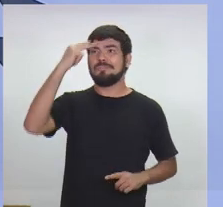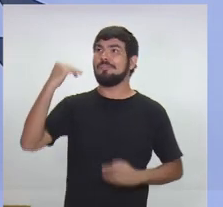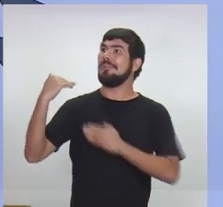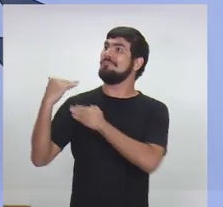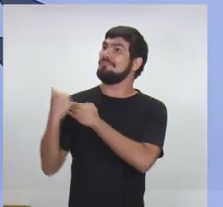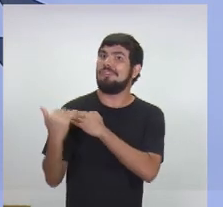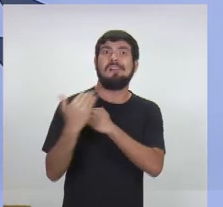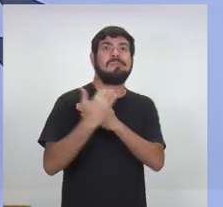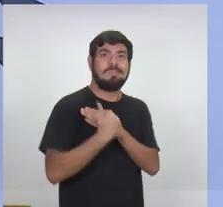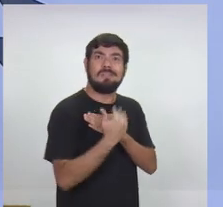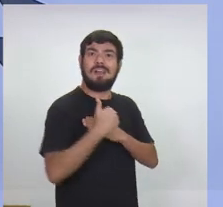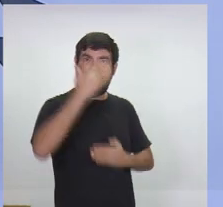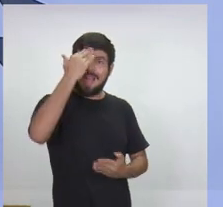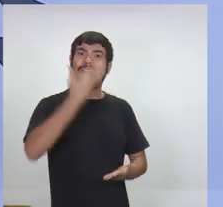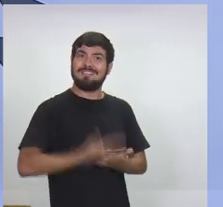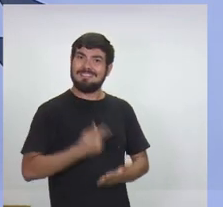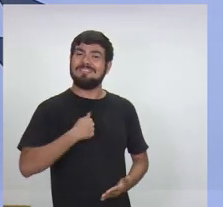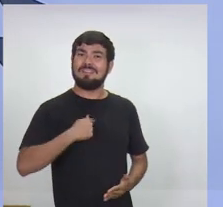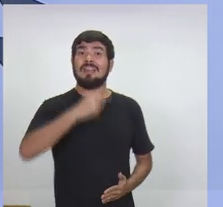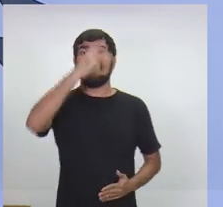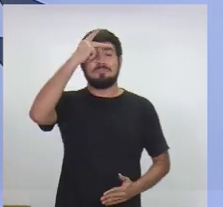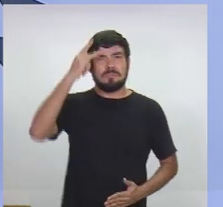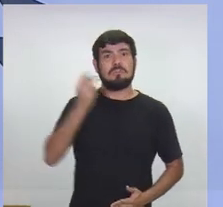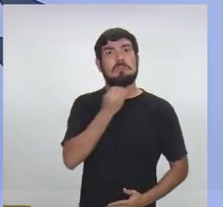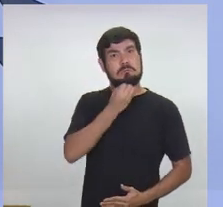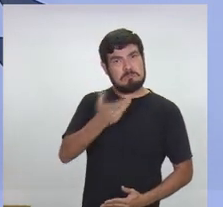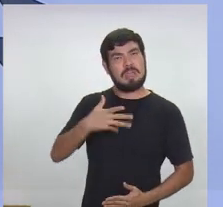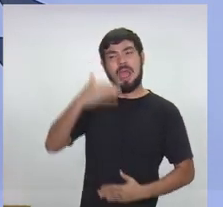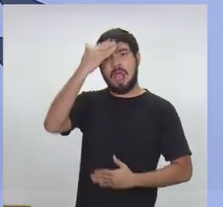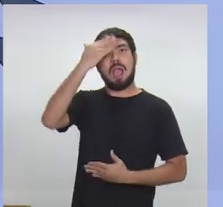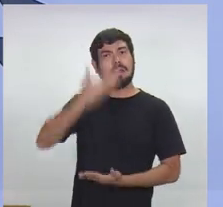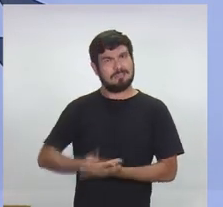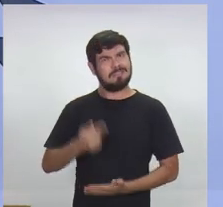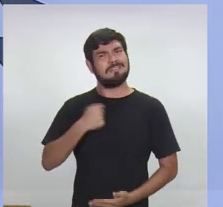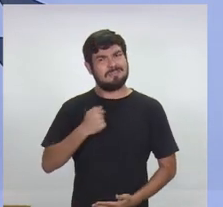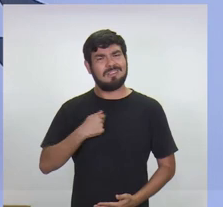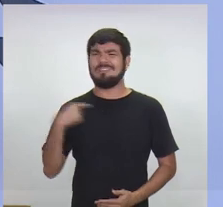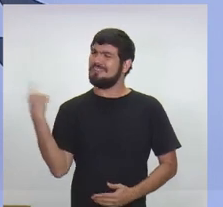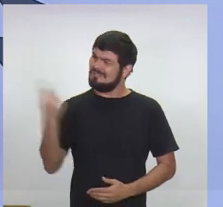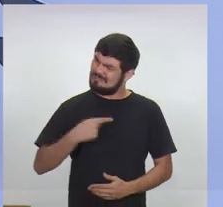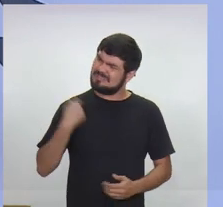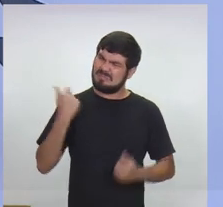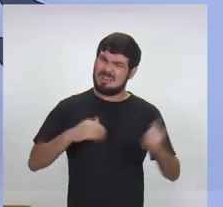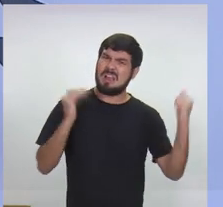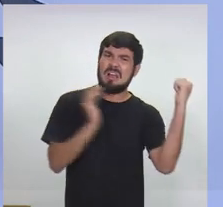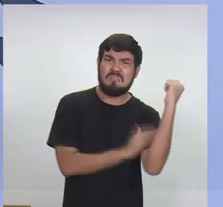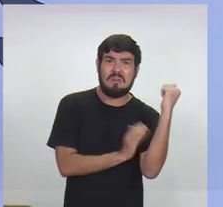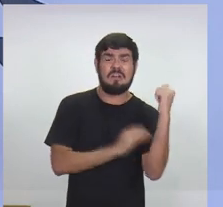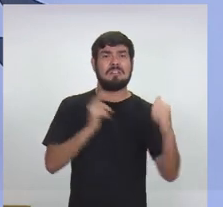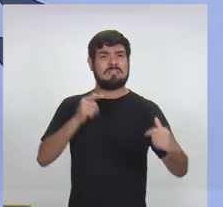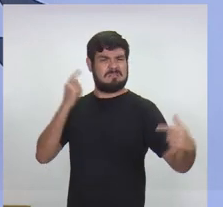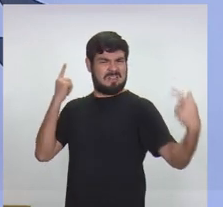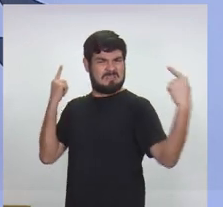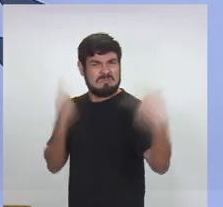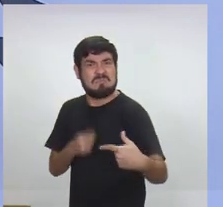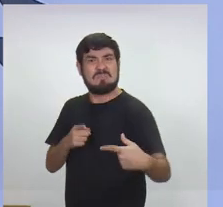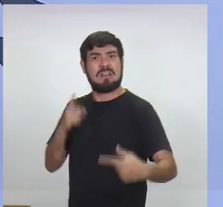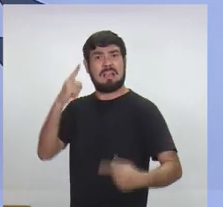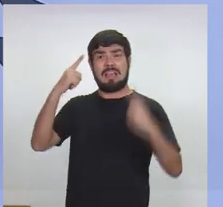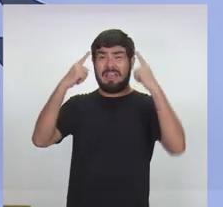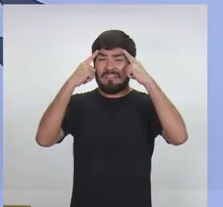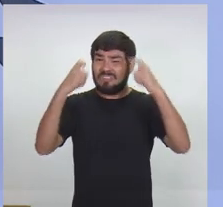é porque um cidadão de bem acredita em mim e nós vamos trabalhar muito fortemente para combater a questão da violência na cidade de